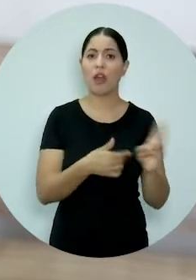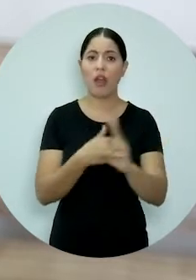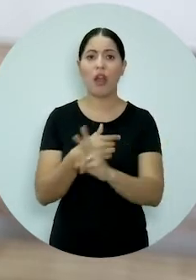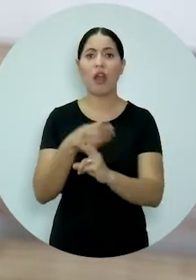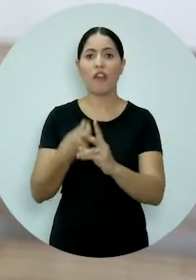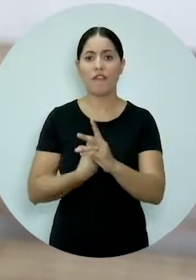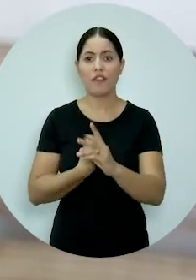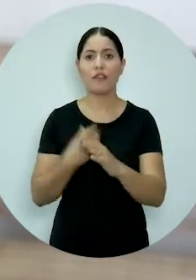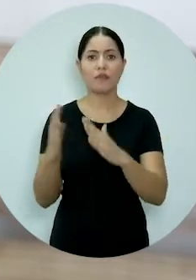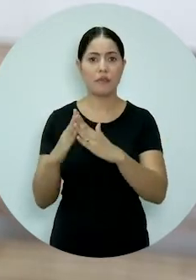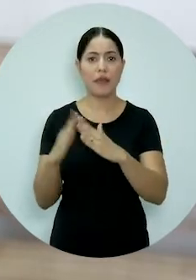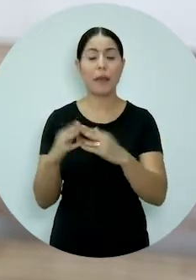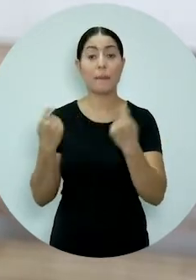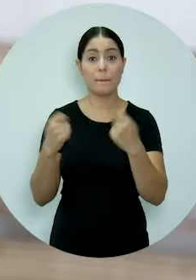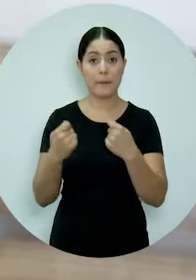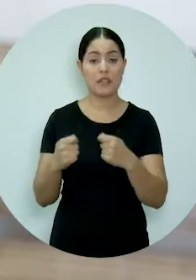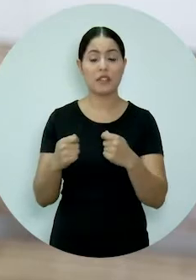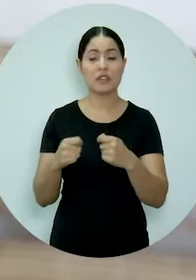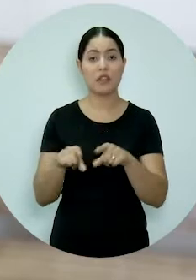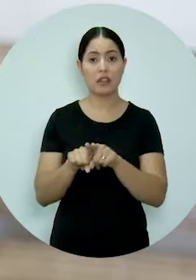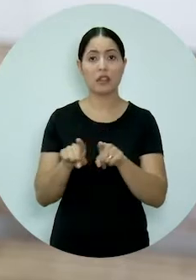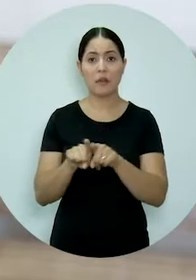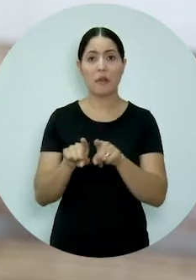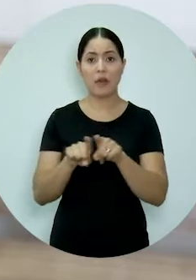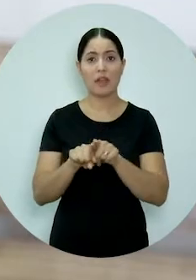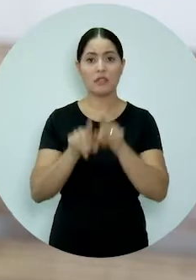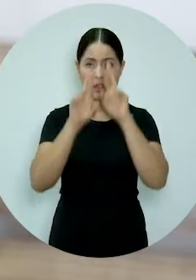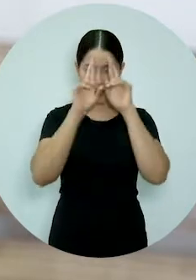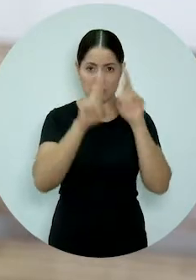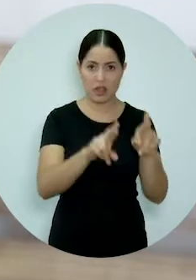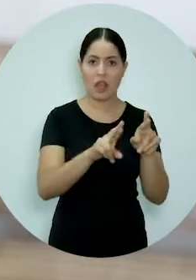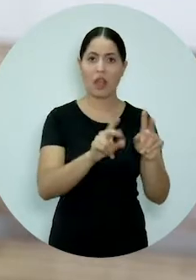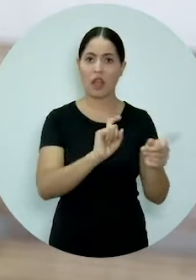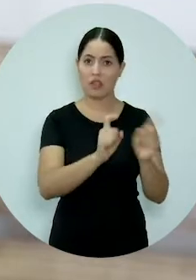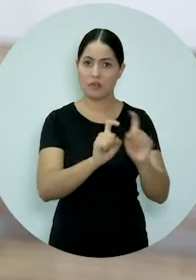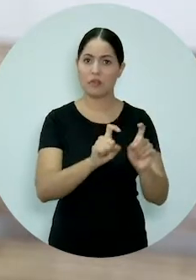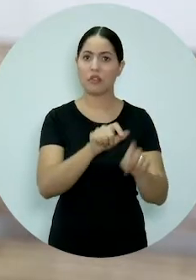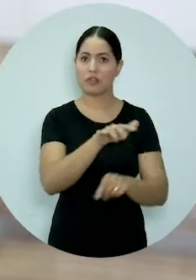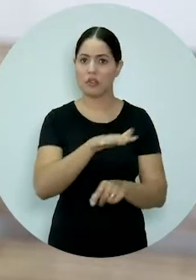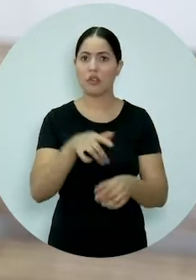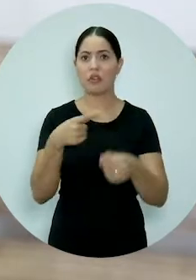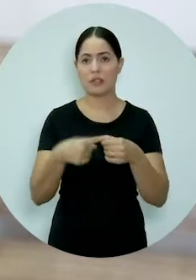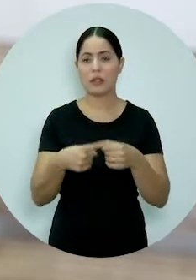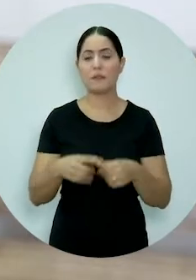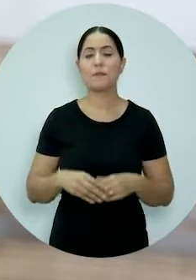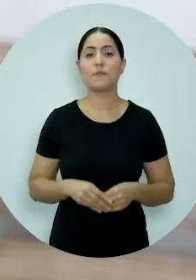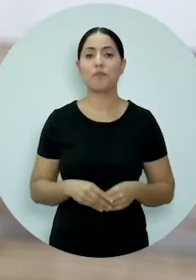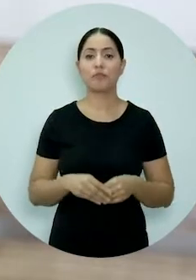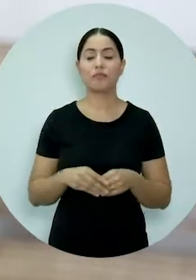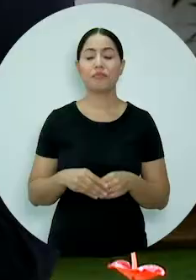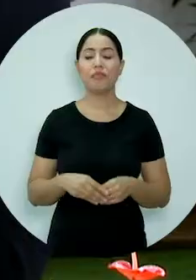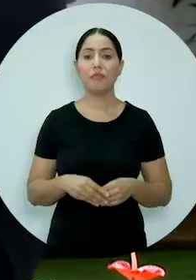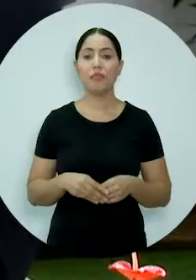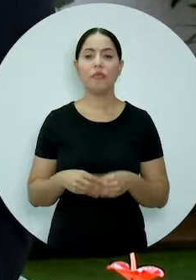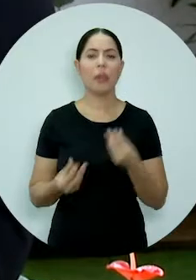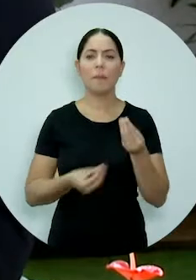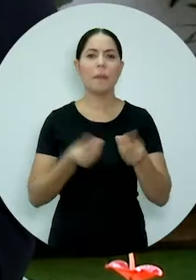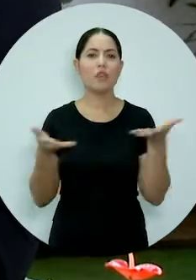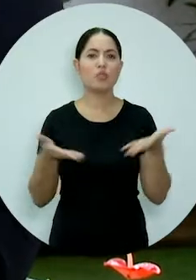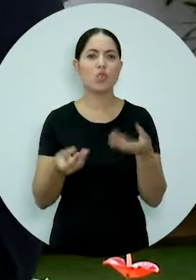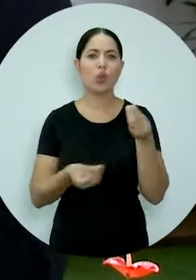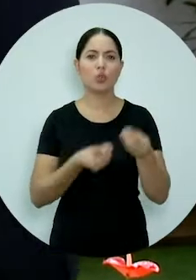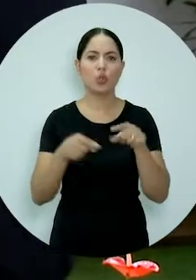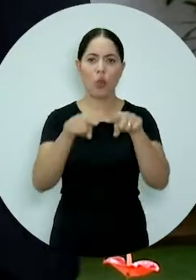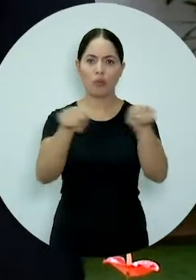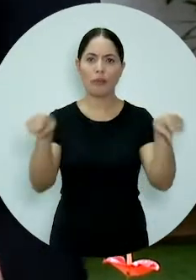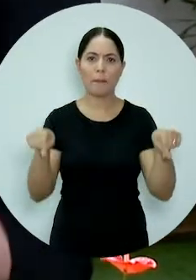direitos de moradia precisam também ser considerados pelos administradores municipais. E, doutor Paulo, hoje